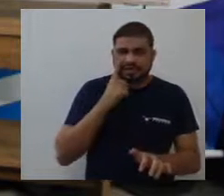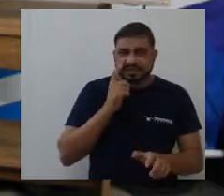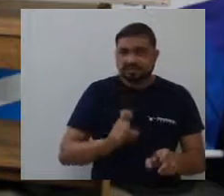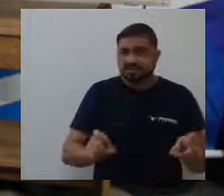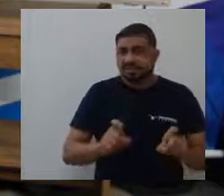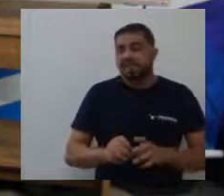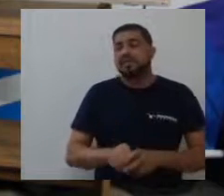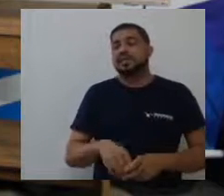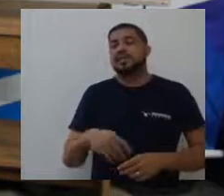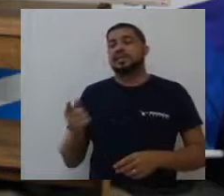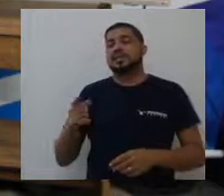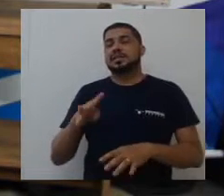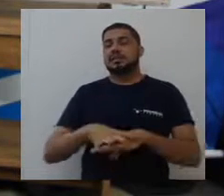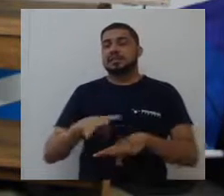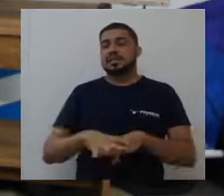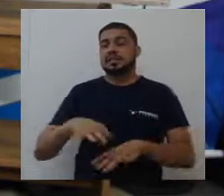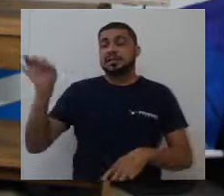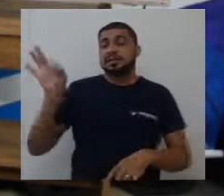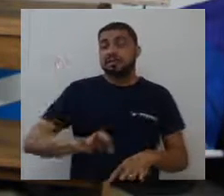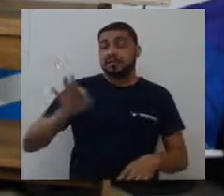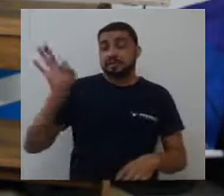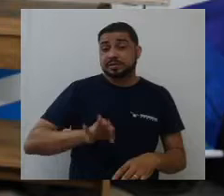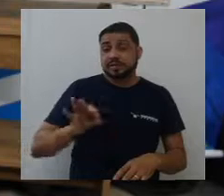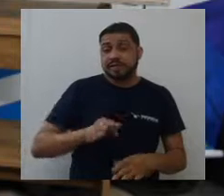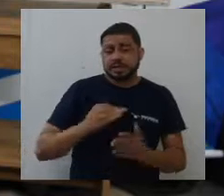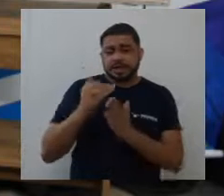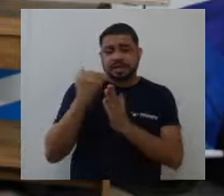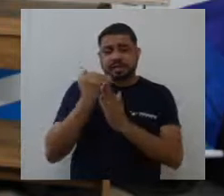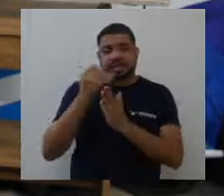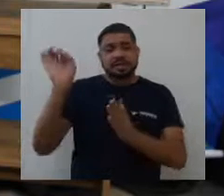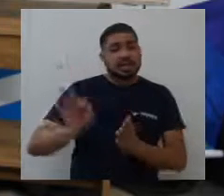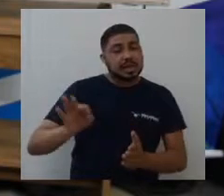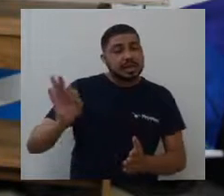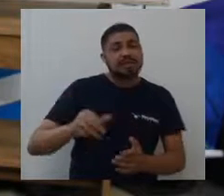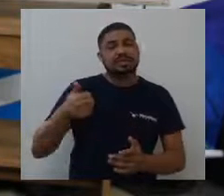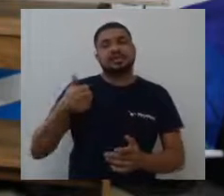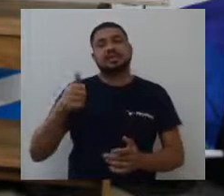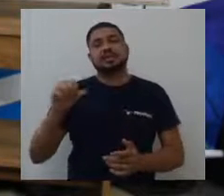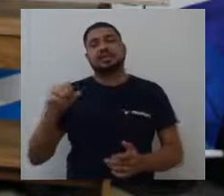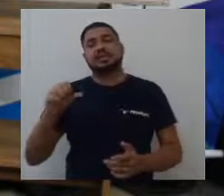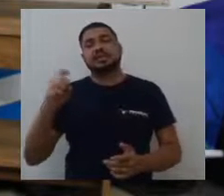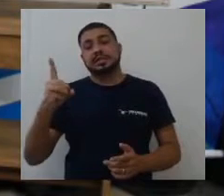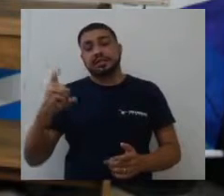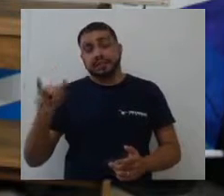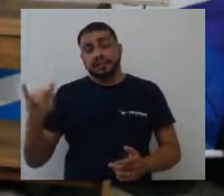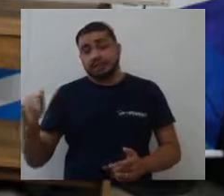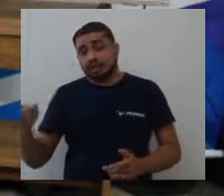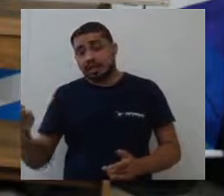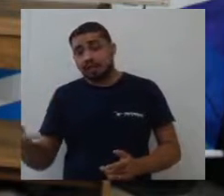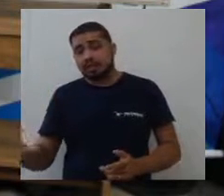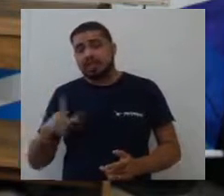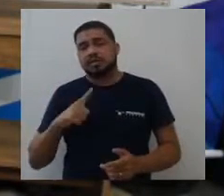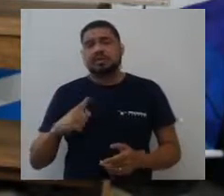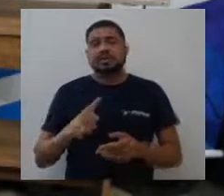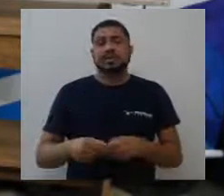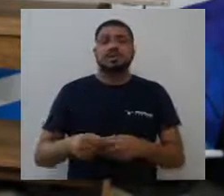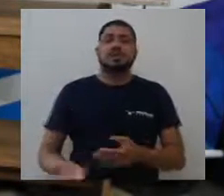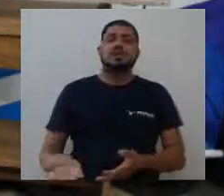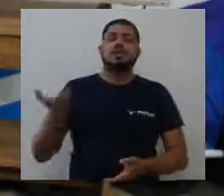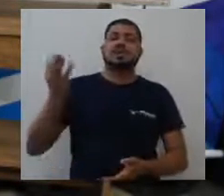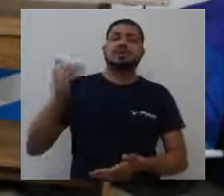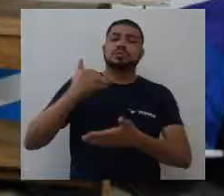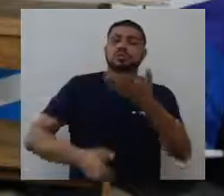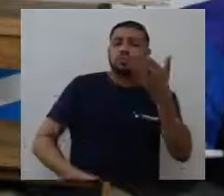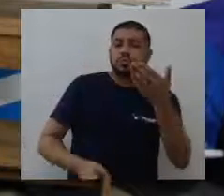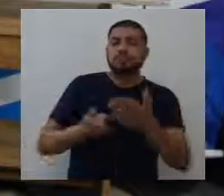tratando porcentagem através de taxas percentuais, taxas decimais. Tu pega um valor, dá um aumento, dá um desconto, aumento sucessivo, desconto